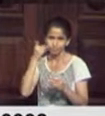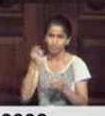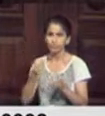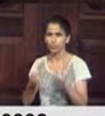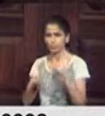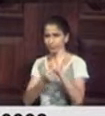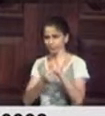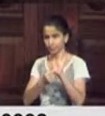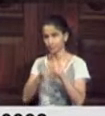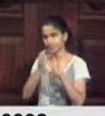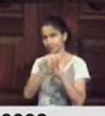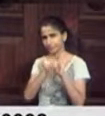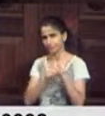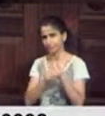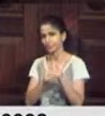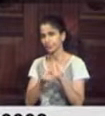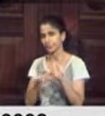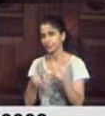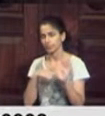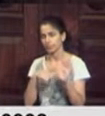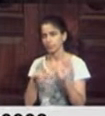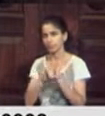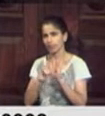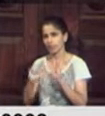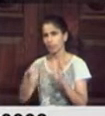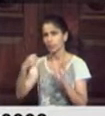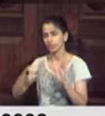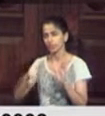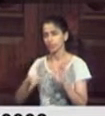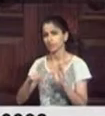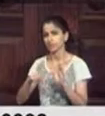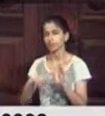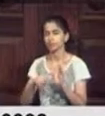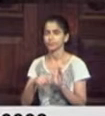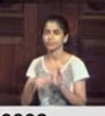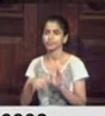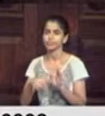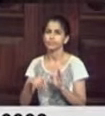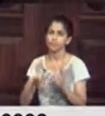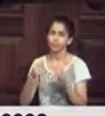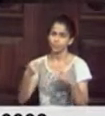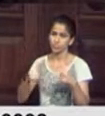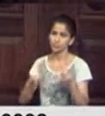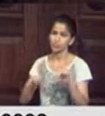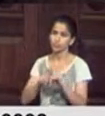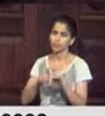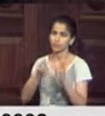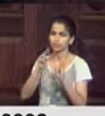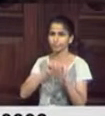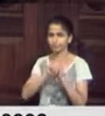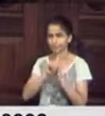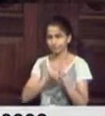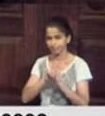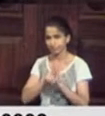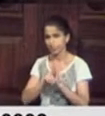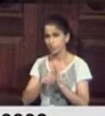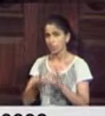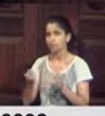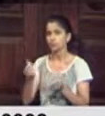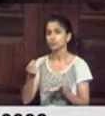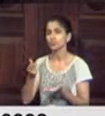um dos casos. Vamos ver também a alocação correta das despesas. Será, deputada Marta Rocha,